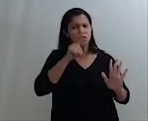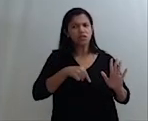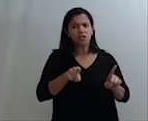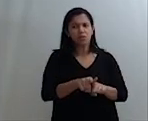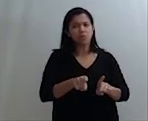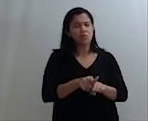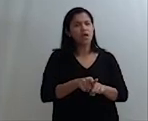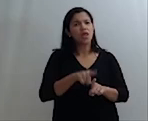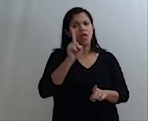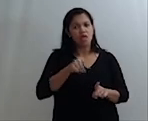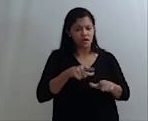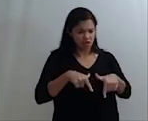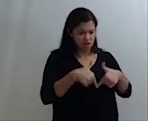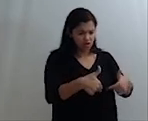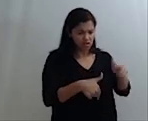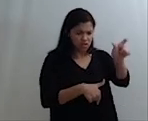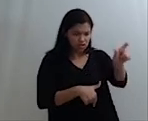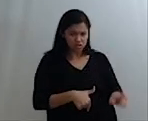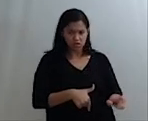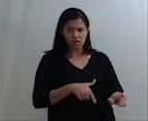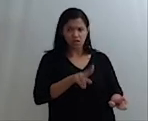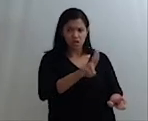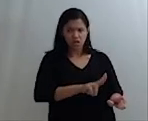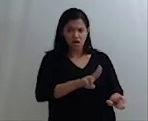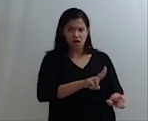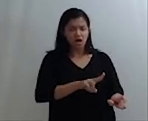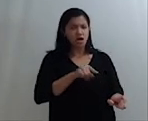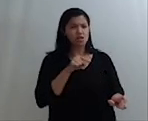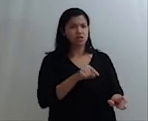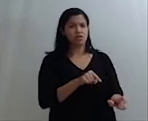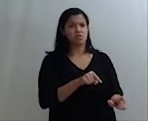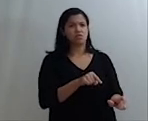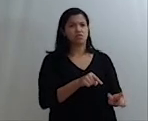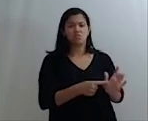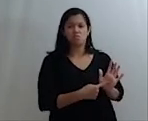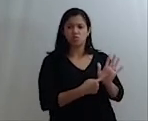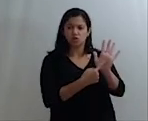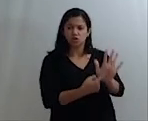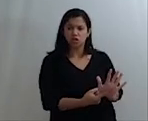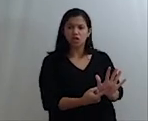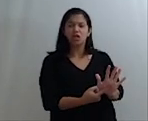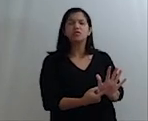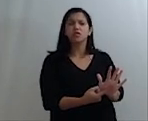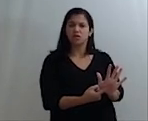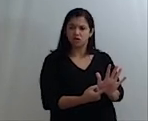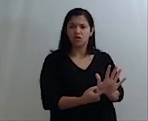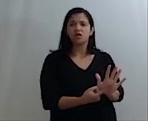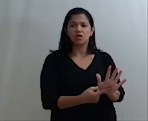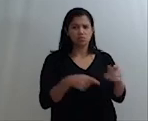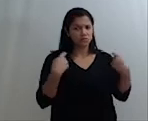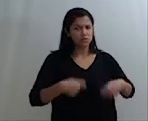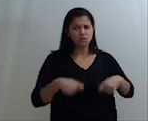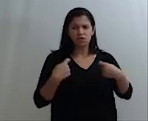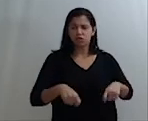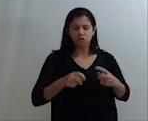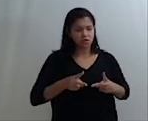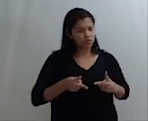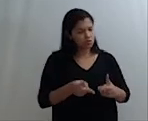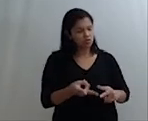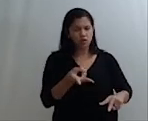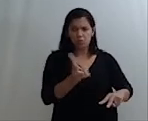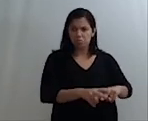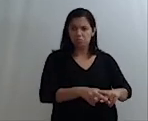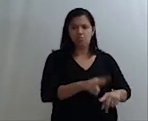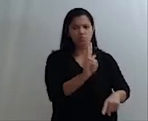agente demonstrados aí no nos decretos autoriza a manutenção da Custódia cautelar com conforme de Recordar